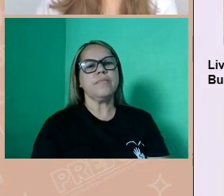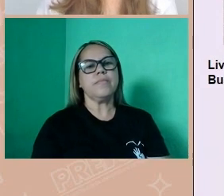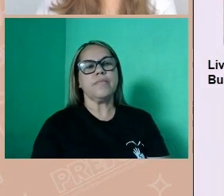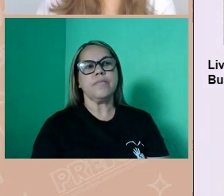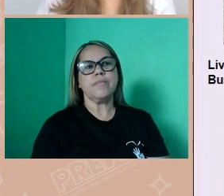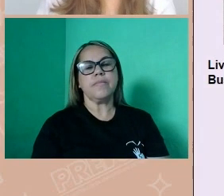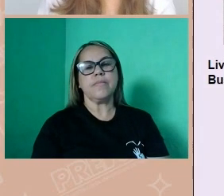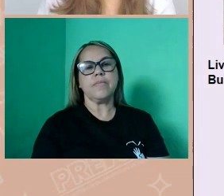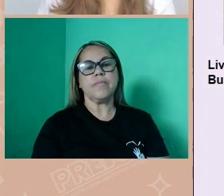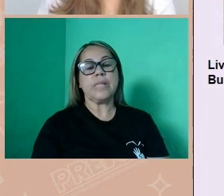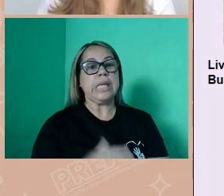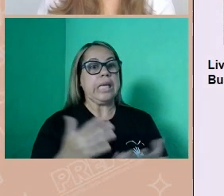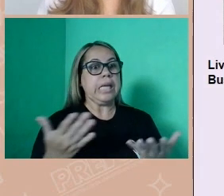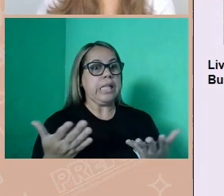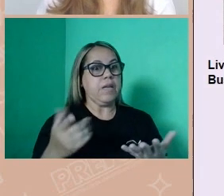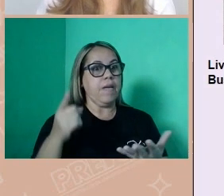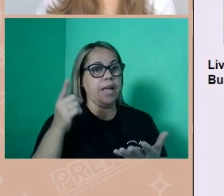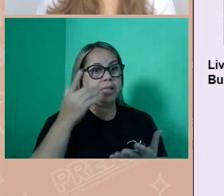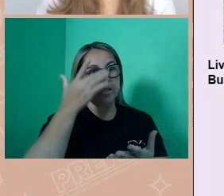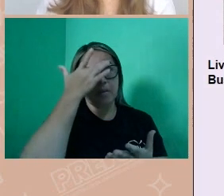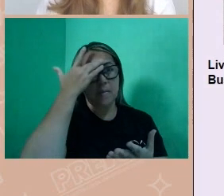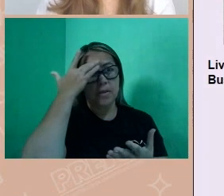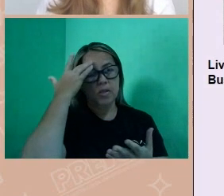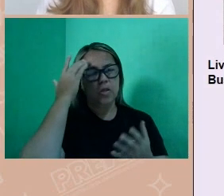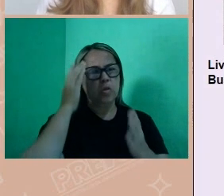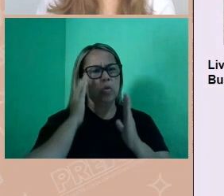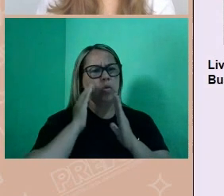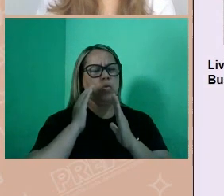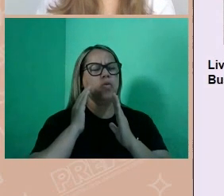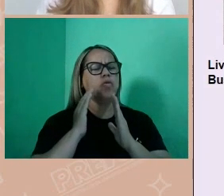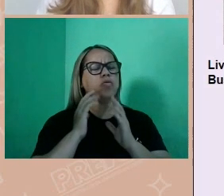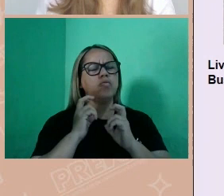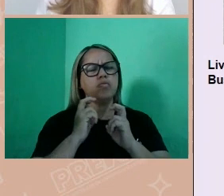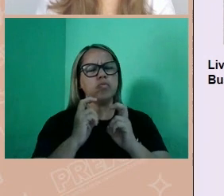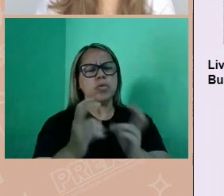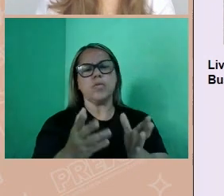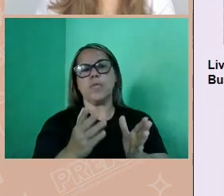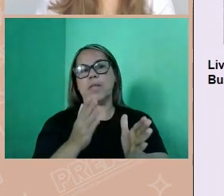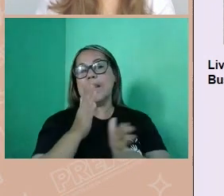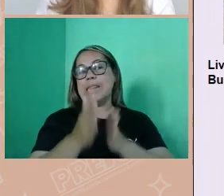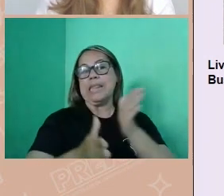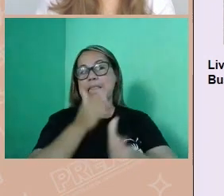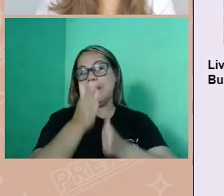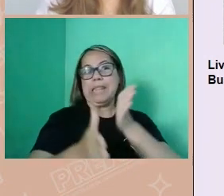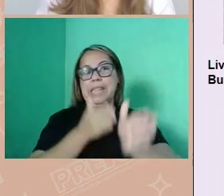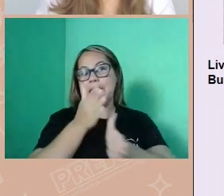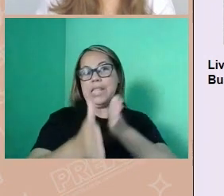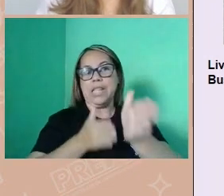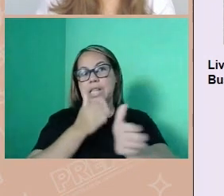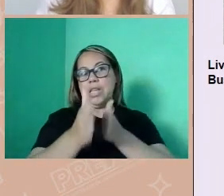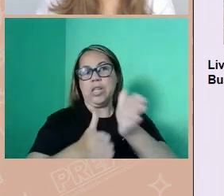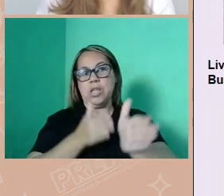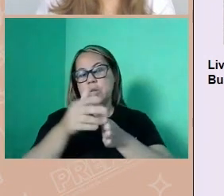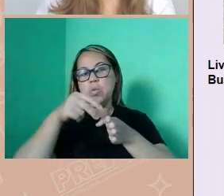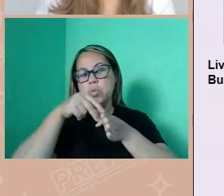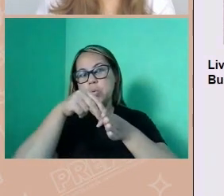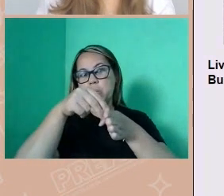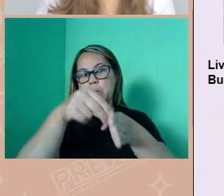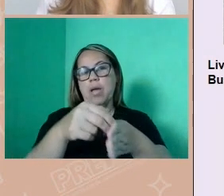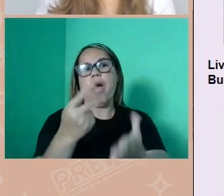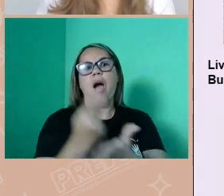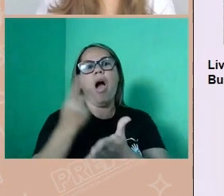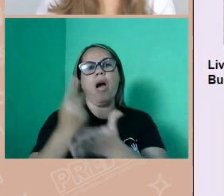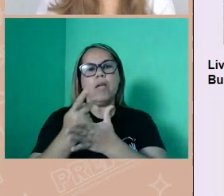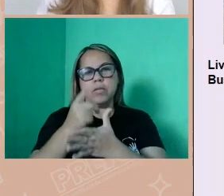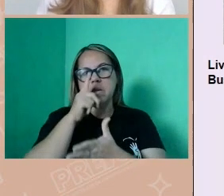os surfistas de trem né centenas deles que se feriram gravemente ou seriously seriamente né